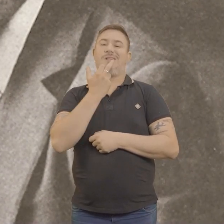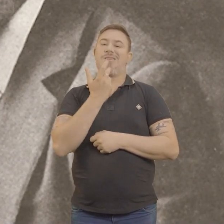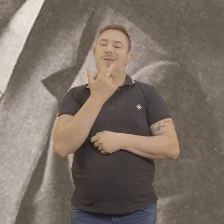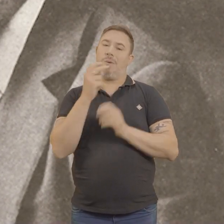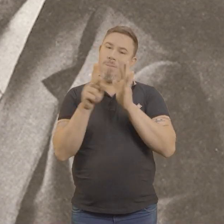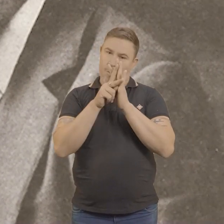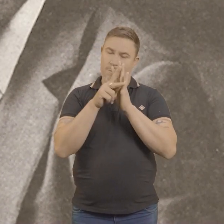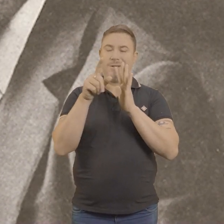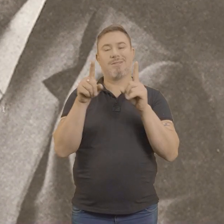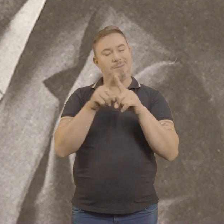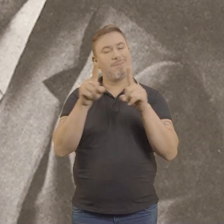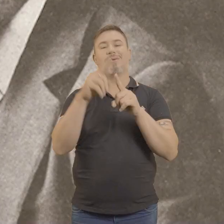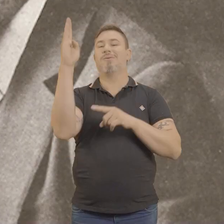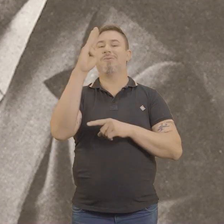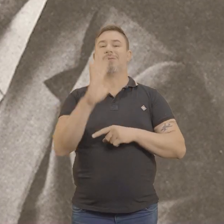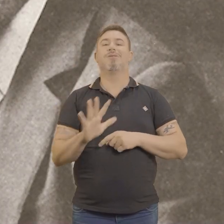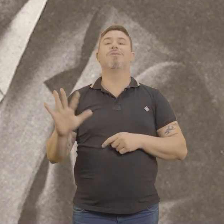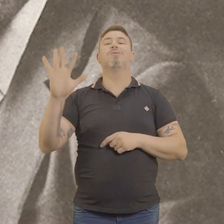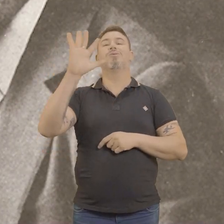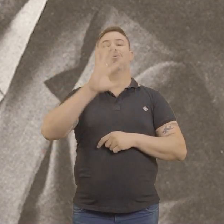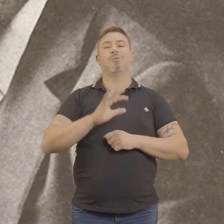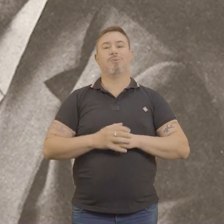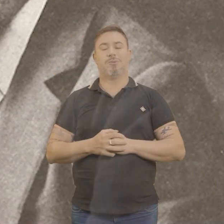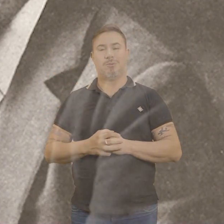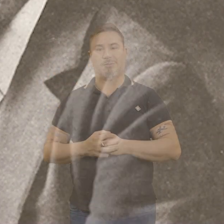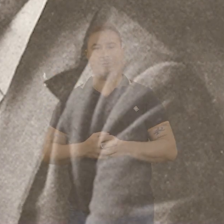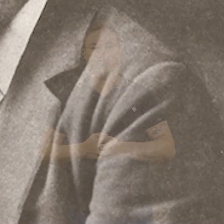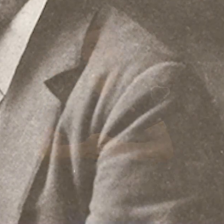nacionalidade. Será mesmo um direito a essa.